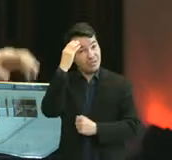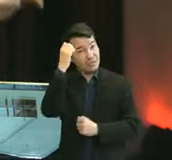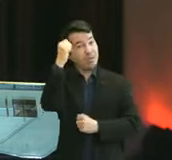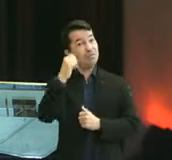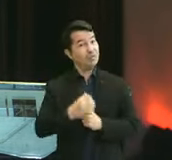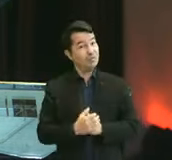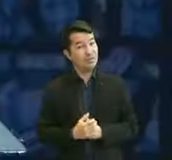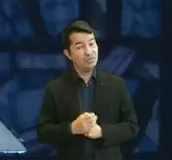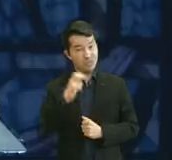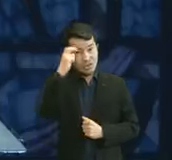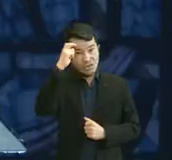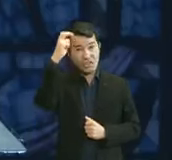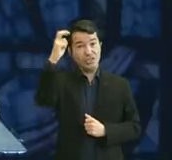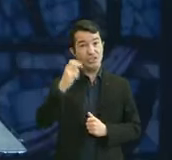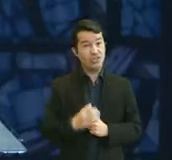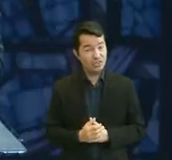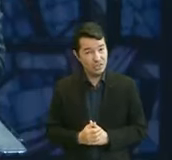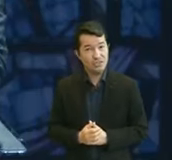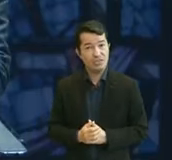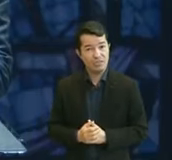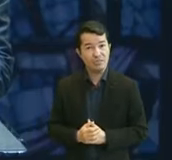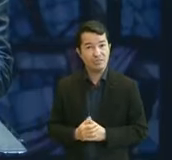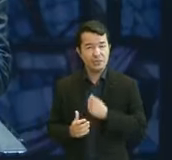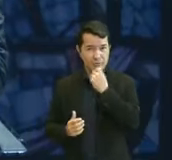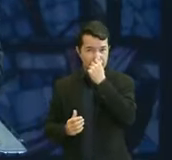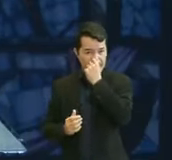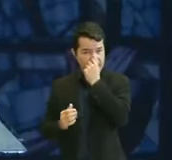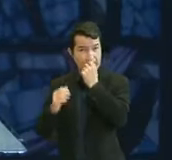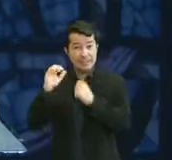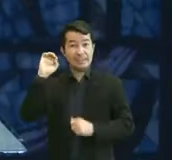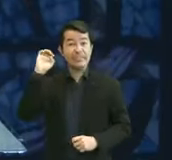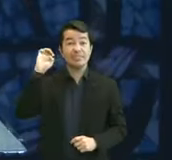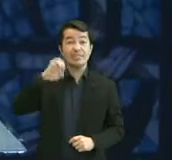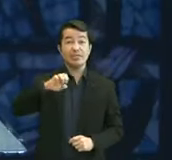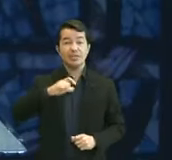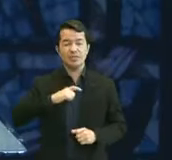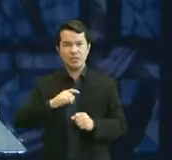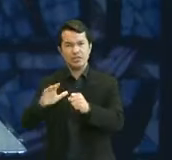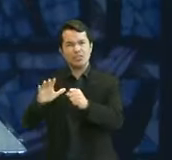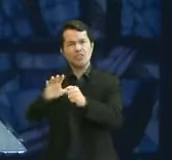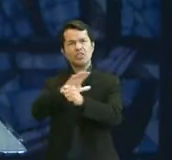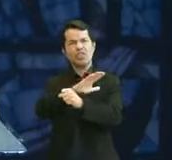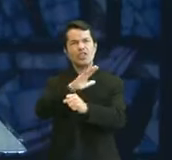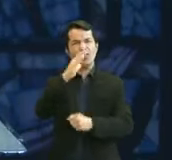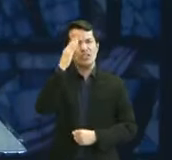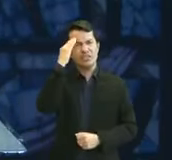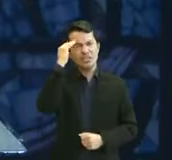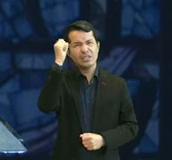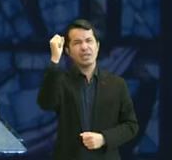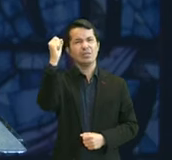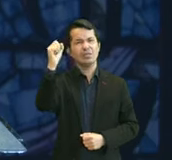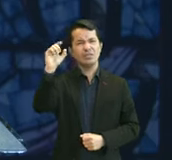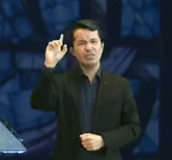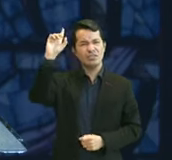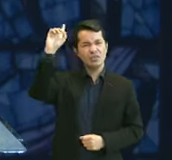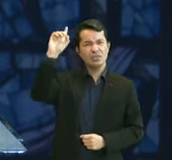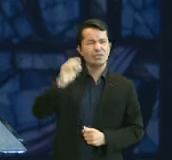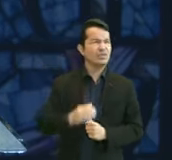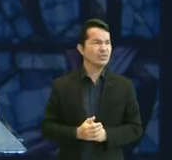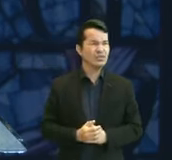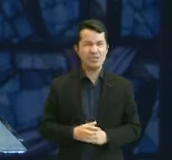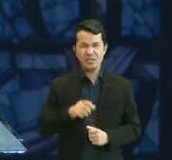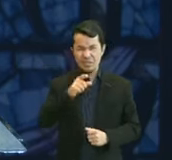Estevão era um homem cheio da sabedoria de Deus. Como é bom conversar com alguém assim.